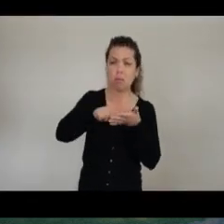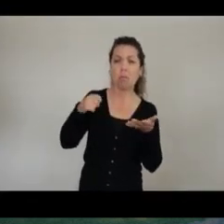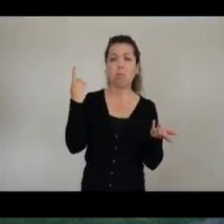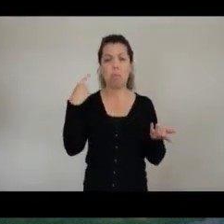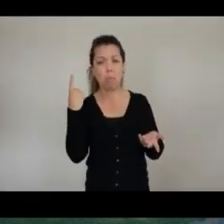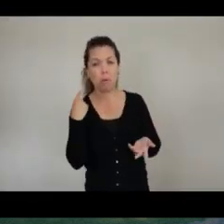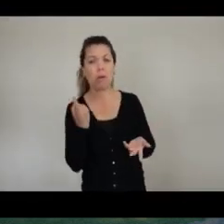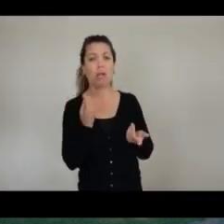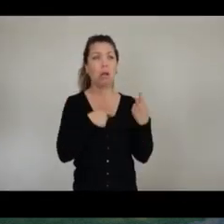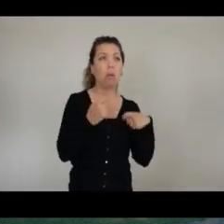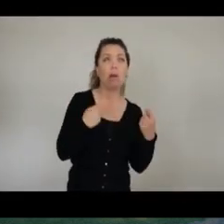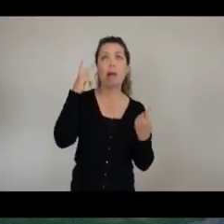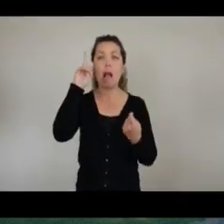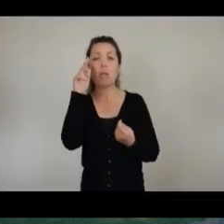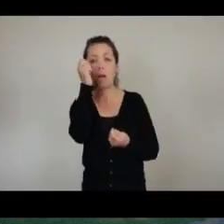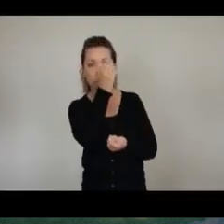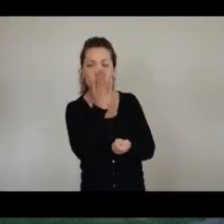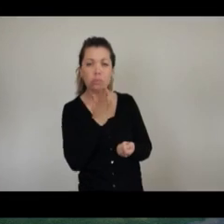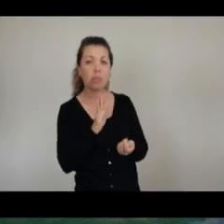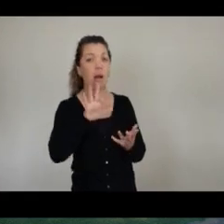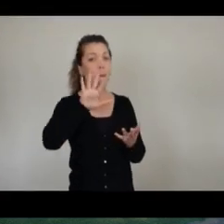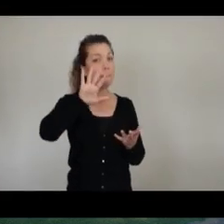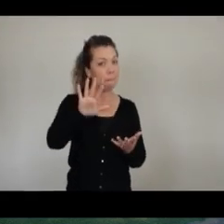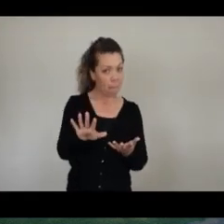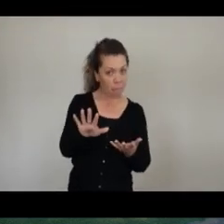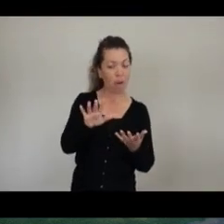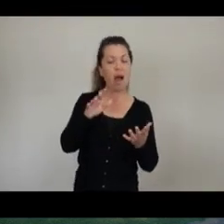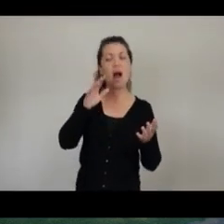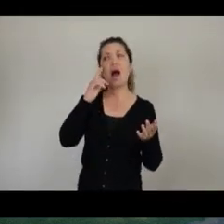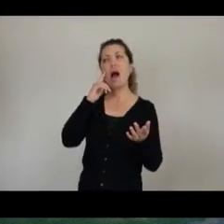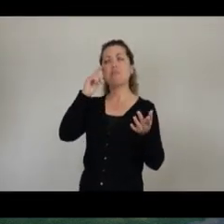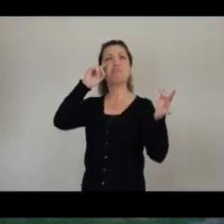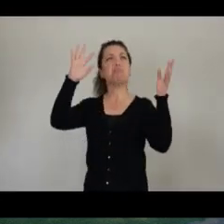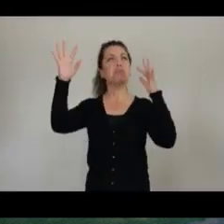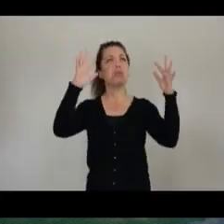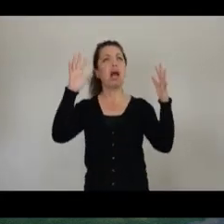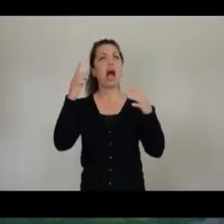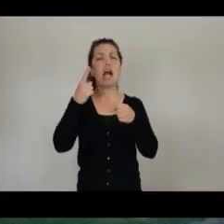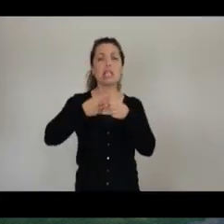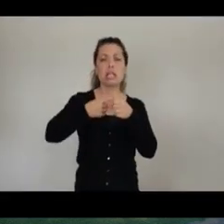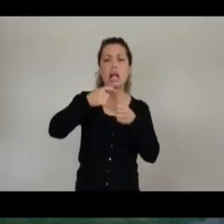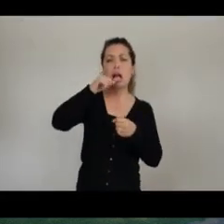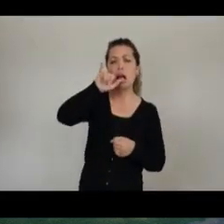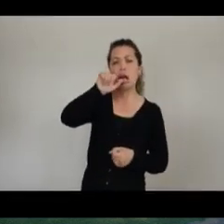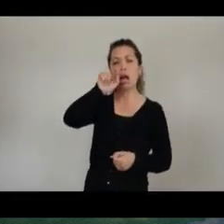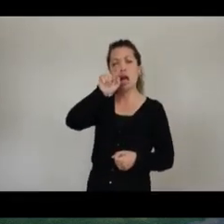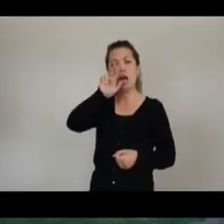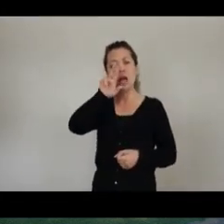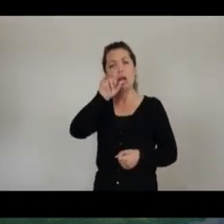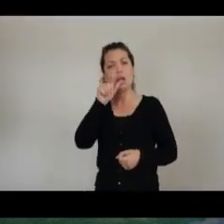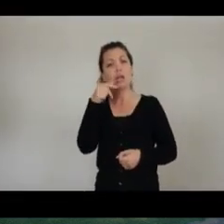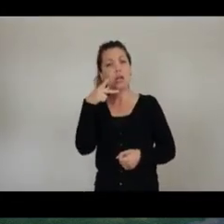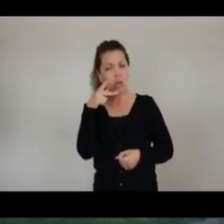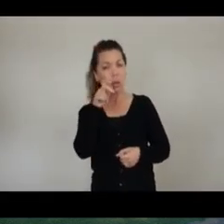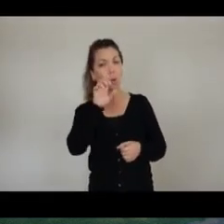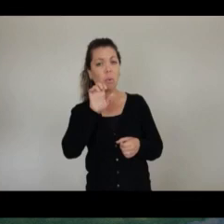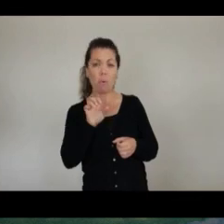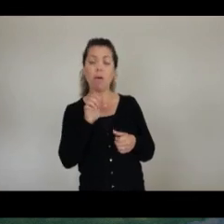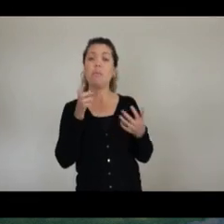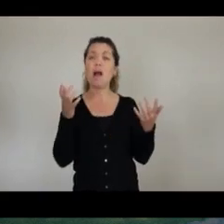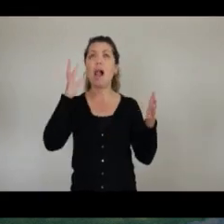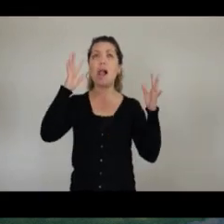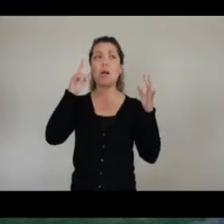comercial. Iguape passou a figurar como capital do sul da província de São Paulo. Mas entre o Porto da Ribeira e o